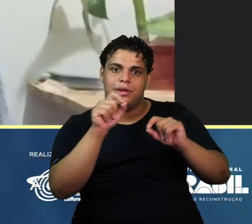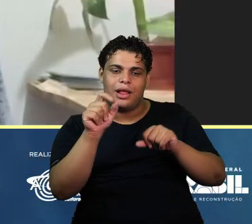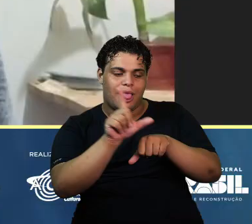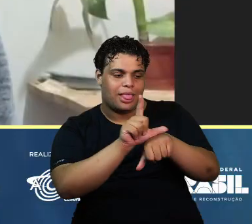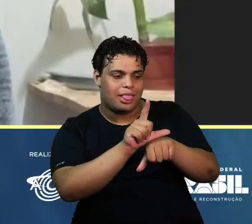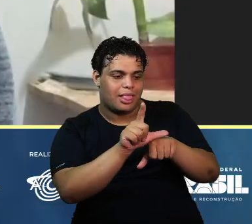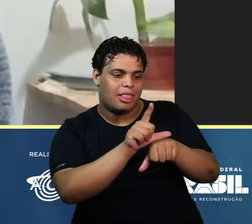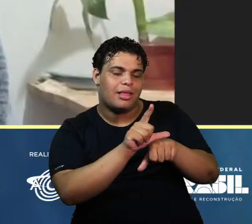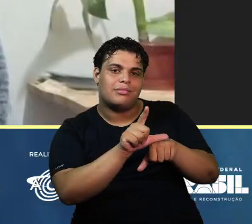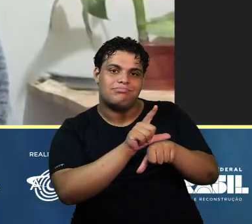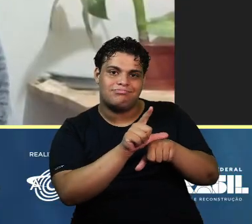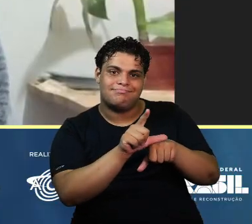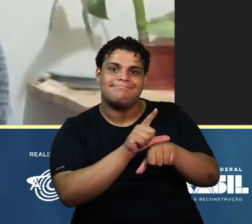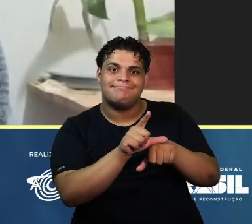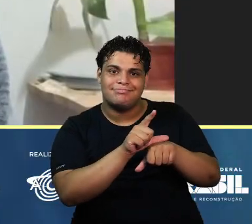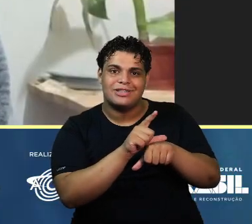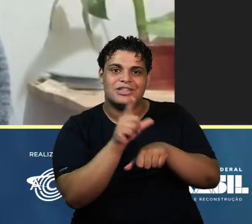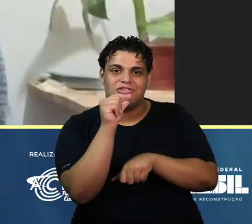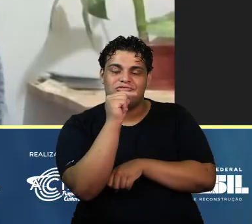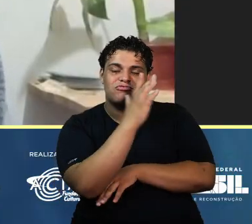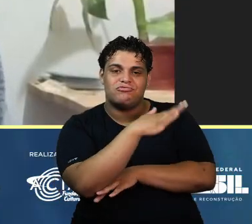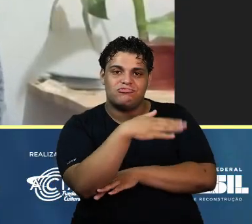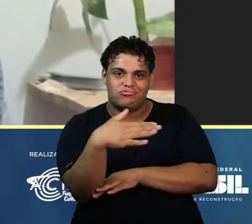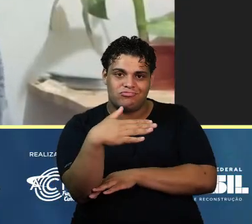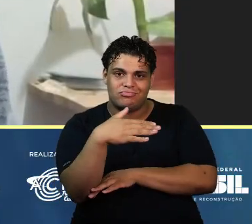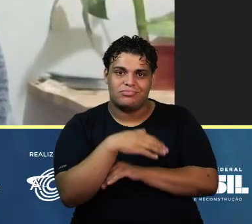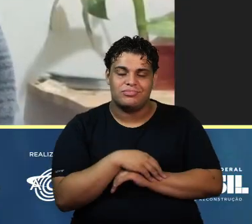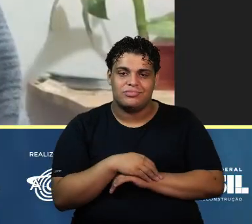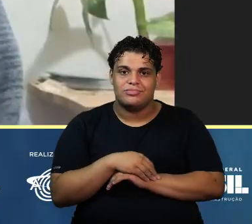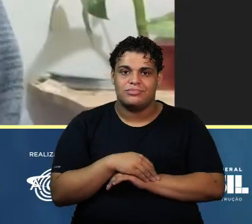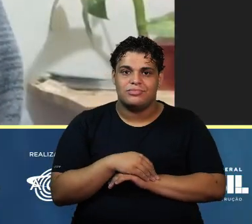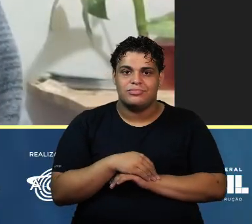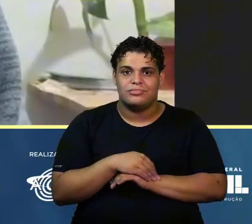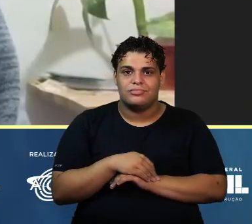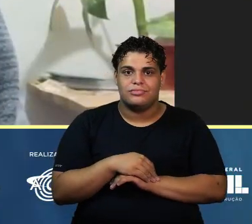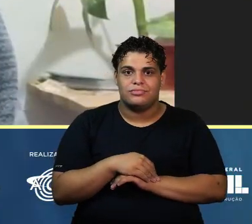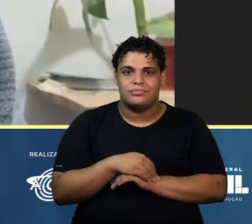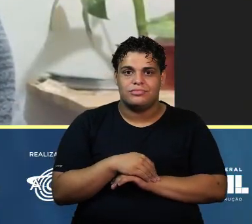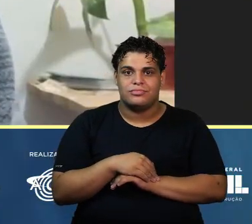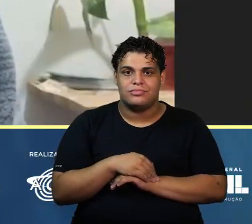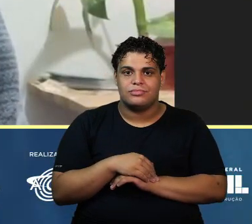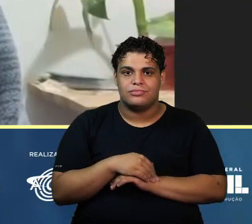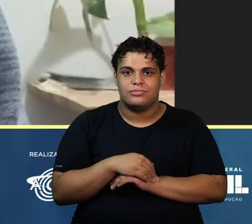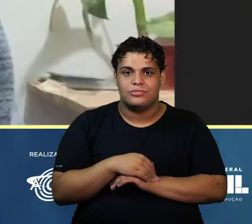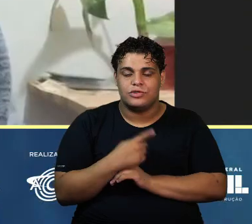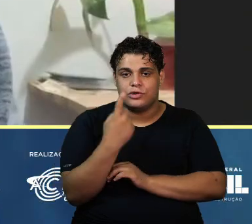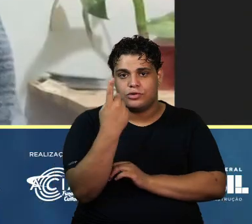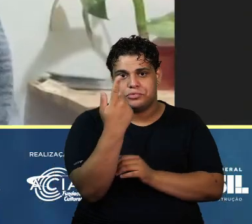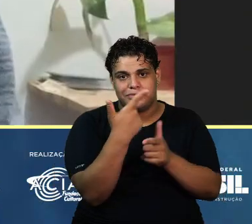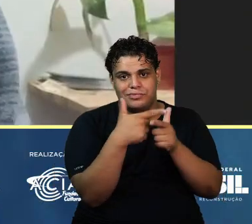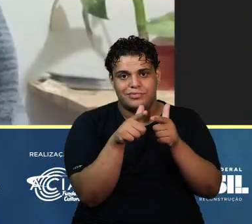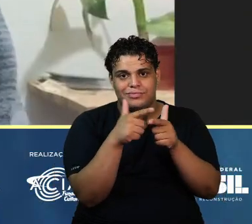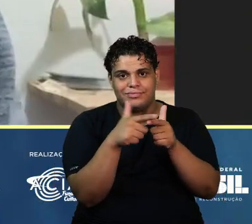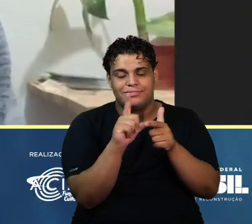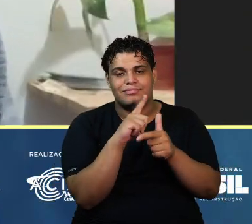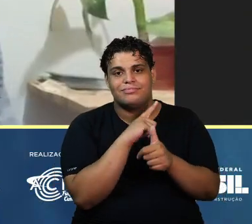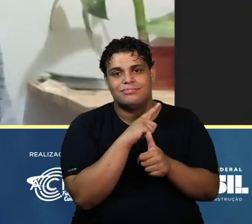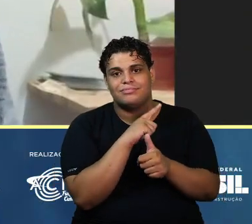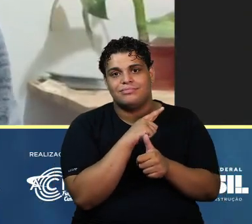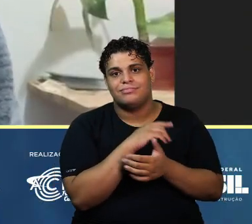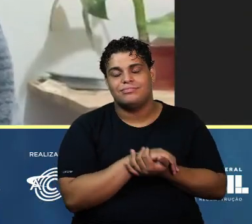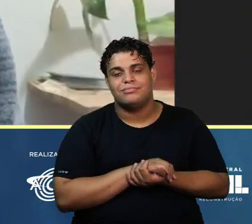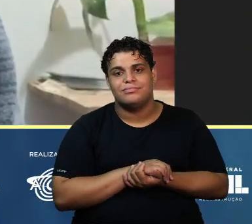Porque pelo fato da nossa localização mesmo, um dos problemas que se apresentam na